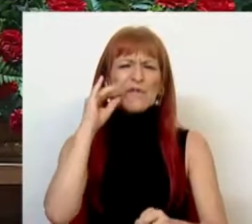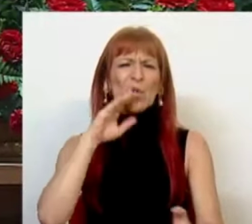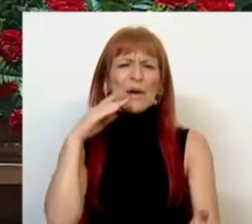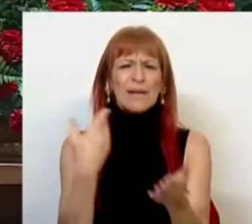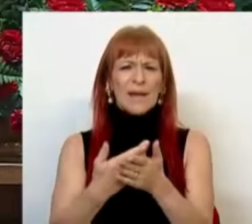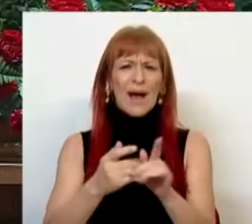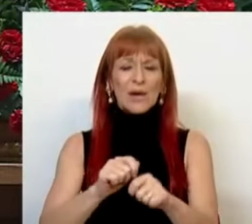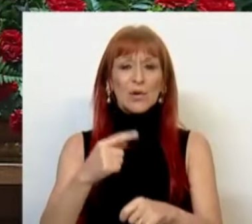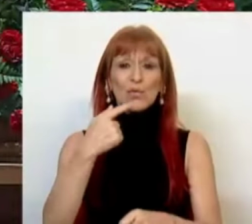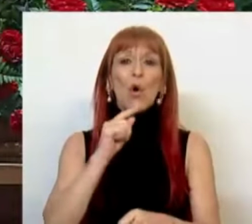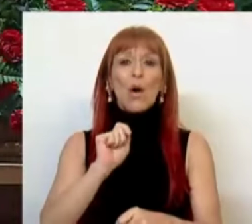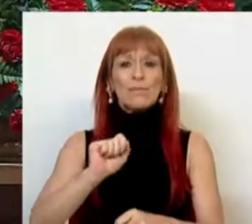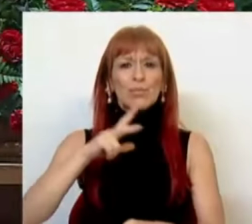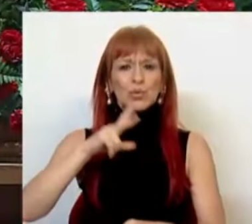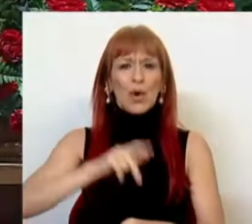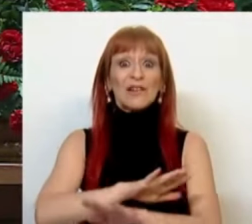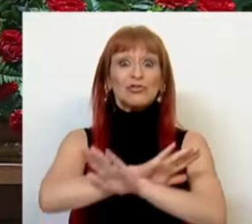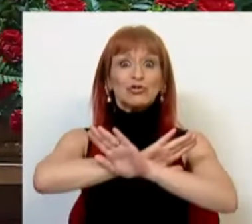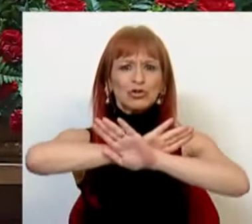nome de Portugal!